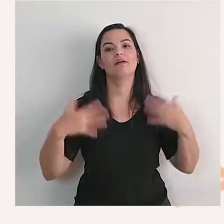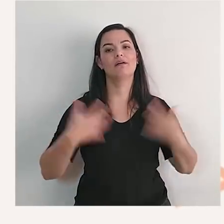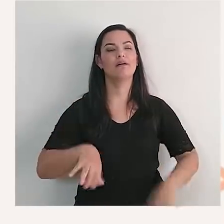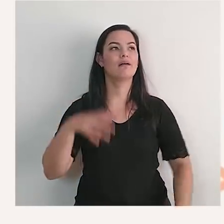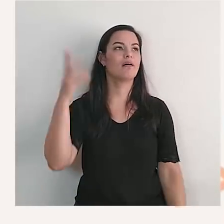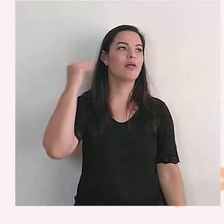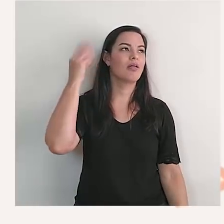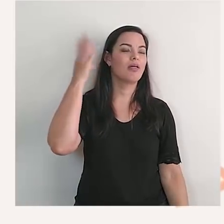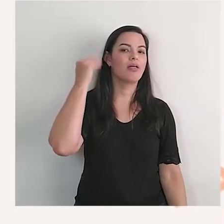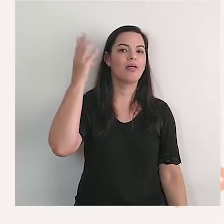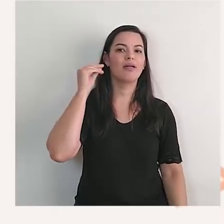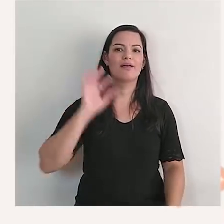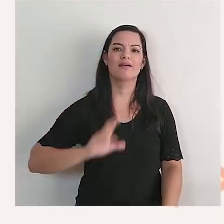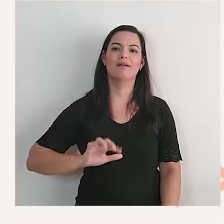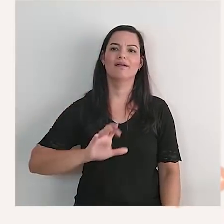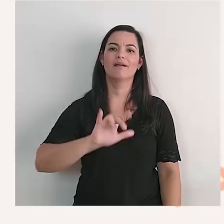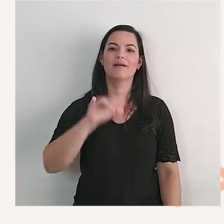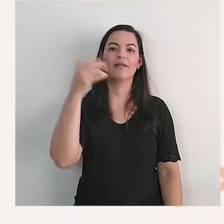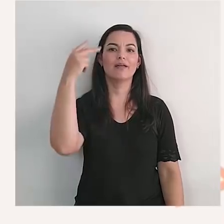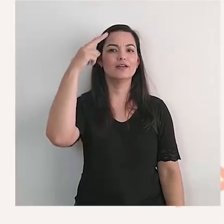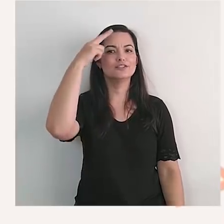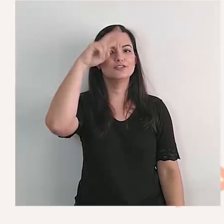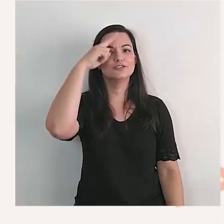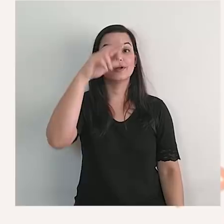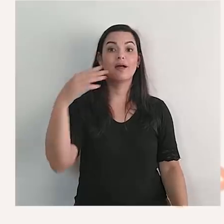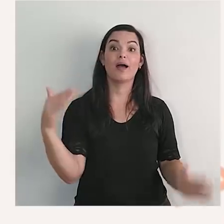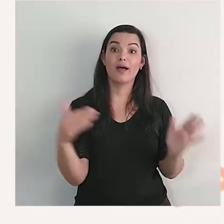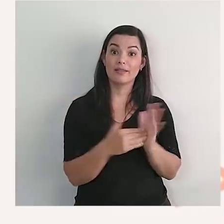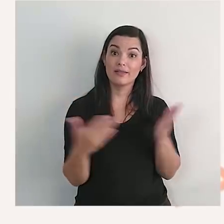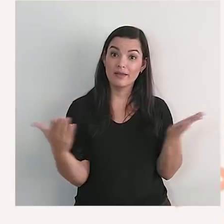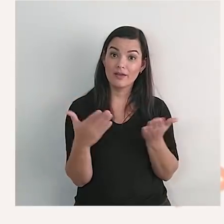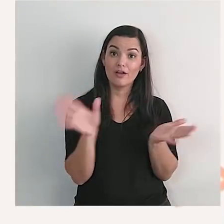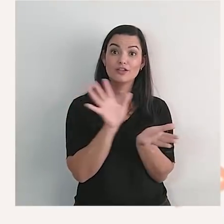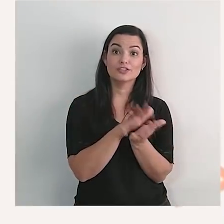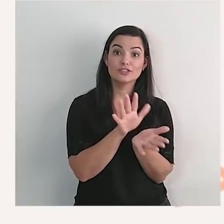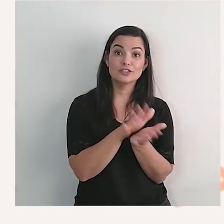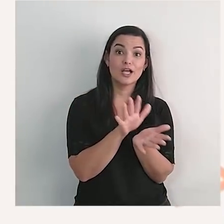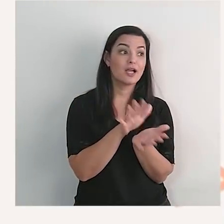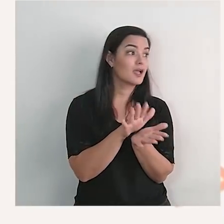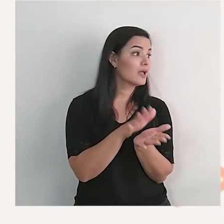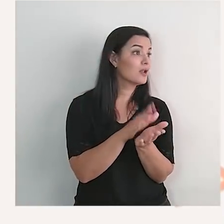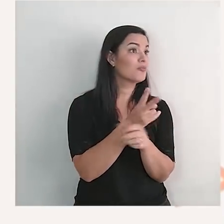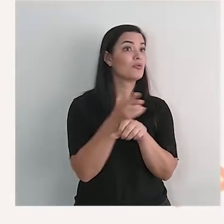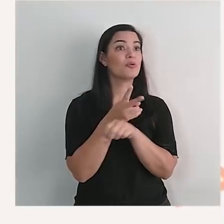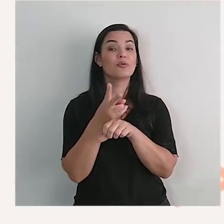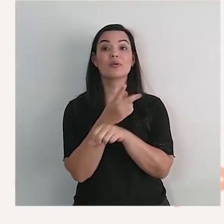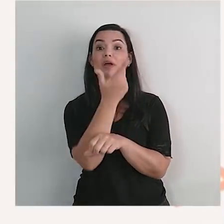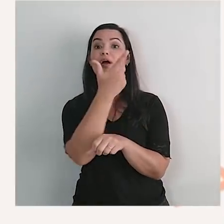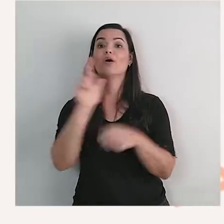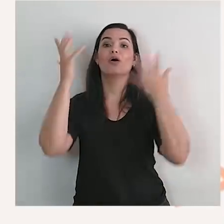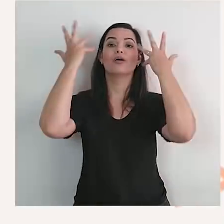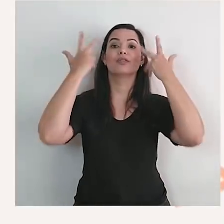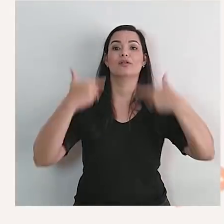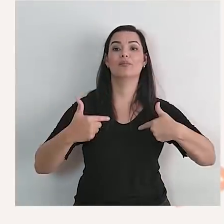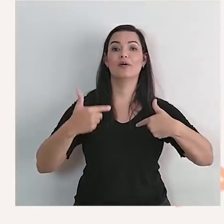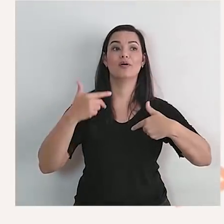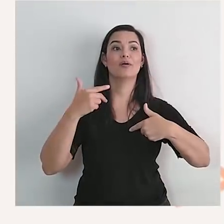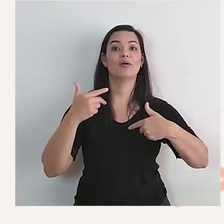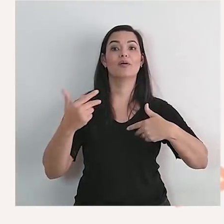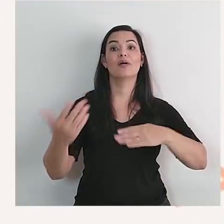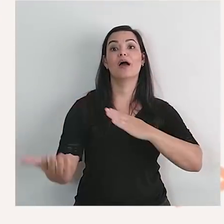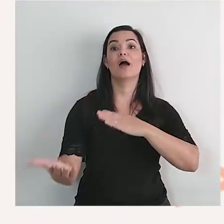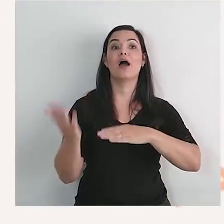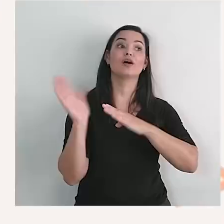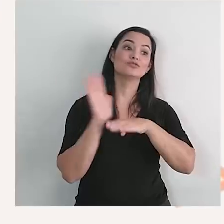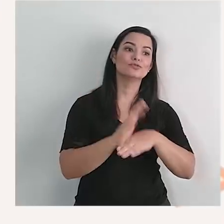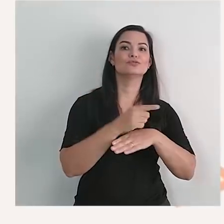blá blá. E o jacaré está até hoje procurando alguém para provocar, para cortar a teia para ele